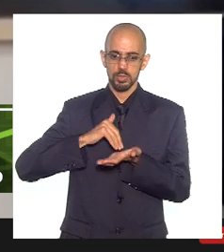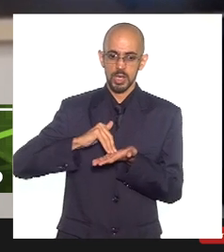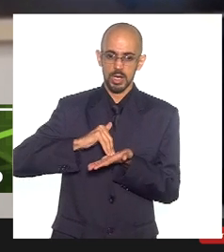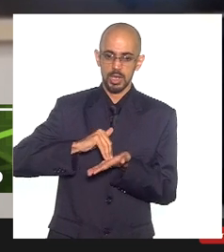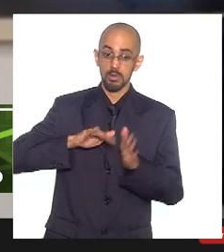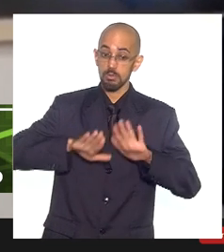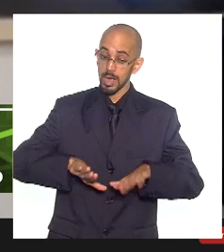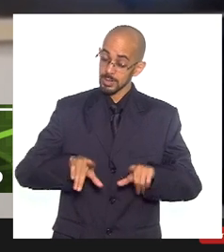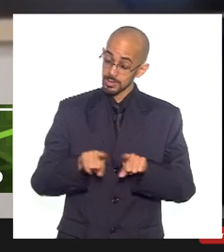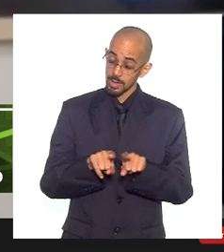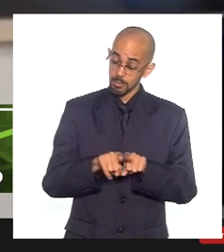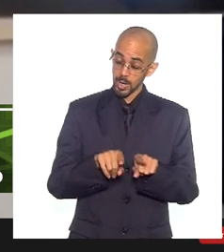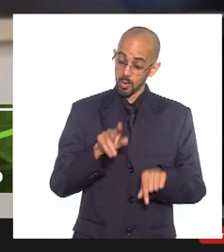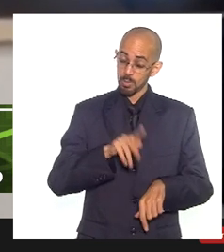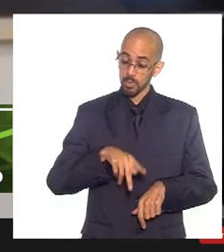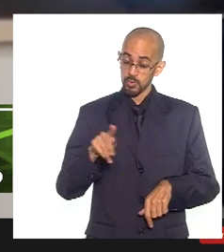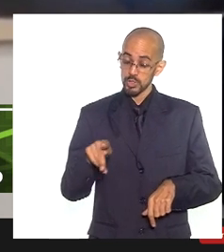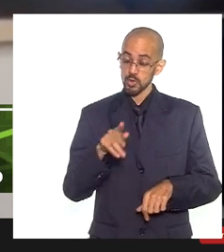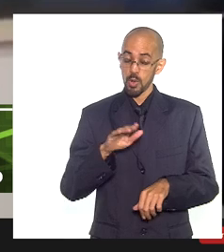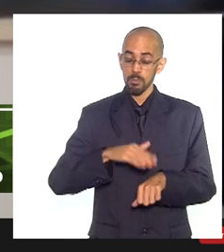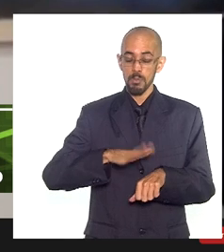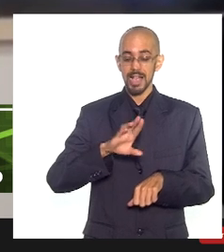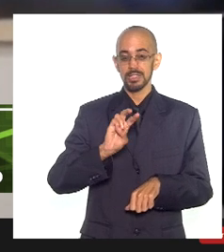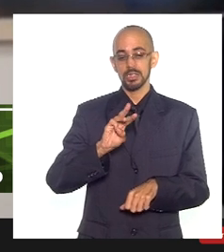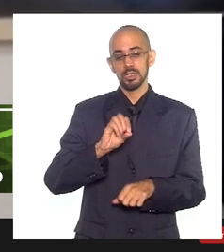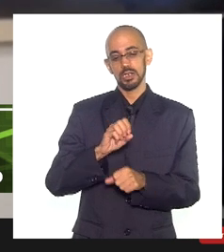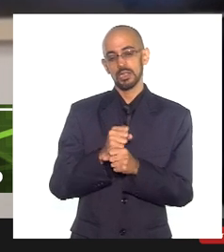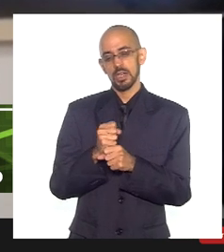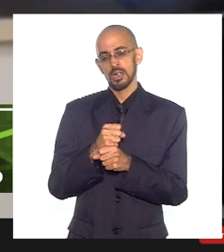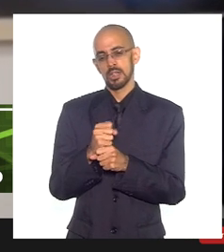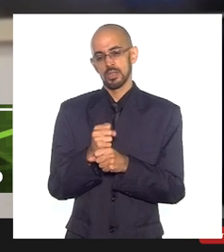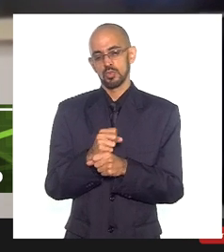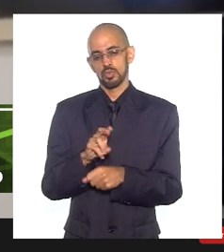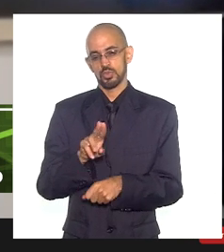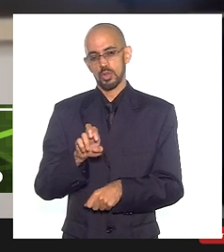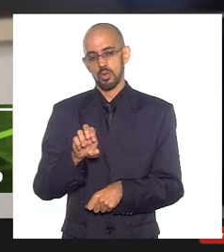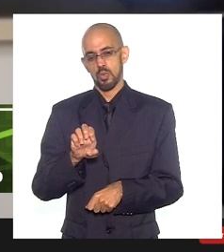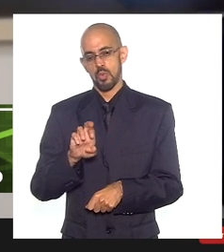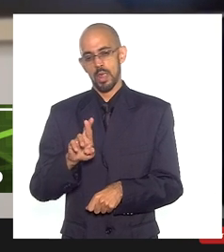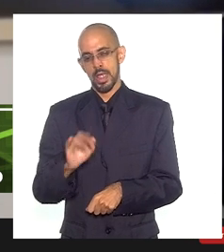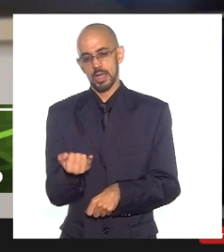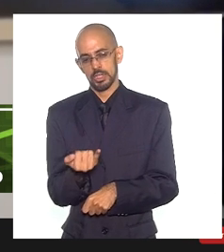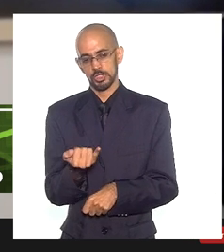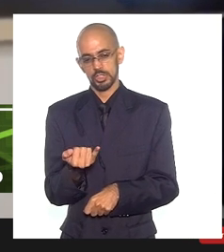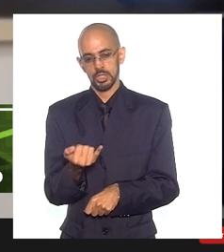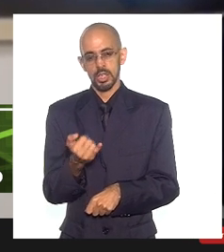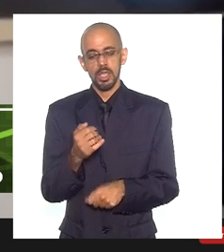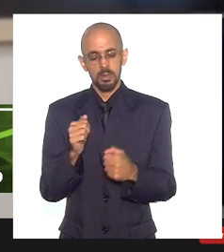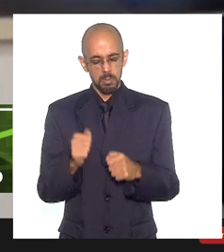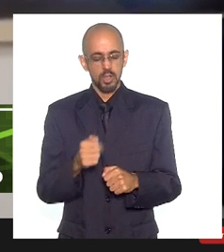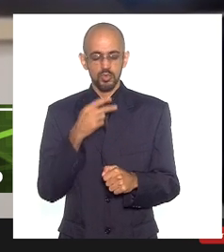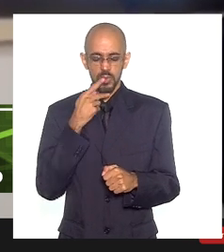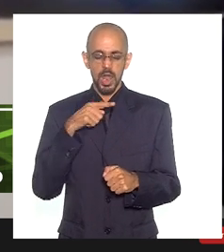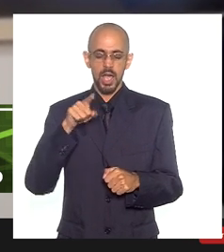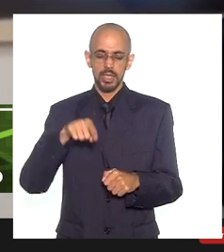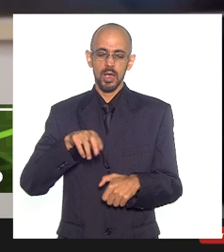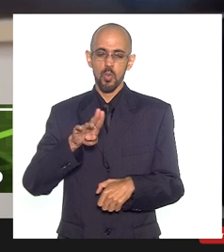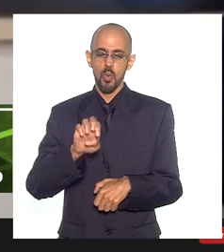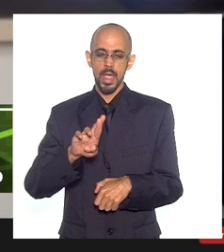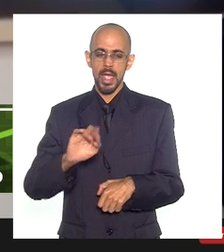professor da UERJ há mais de 30 anos e posso dizer que a UERJ é uma instituição formadora, não apenas